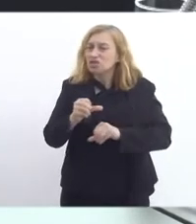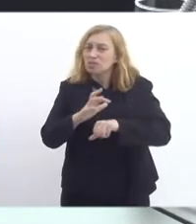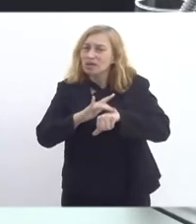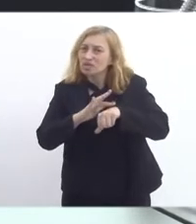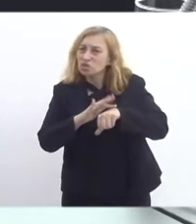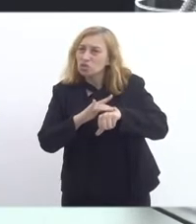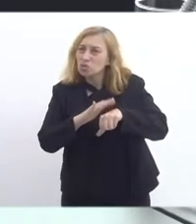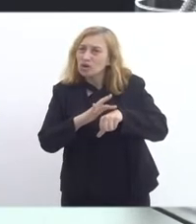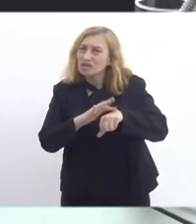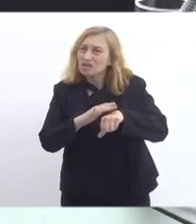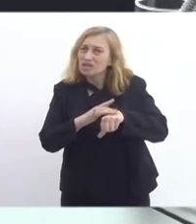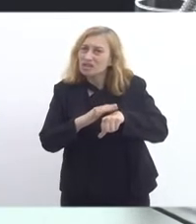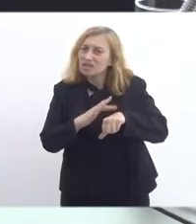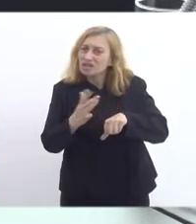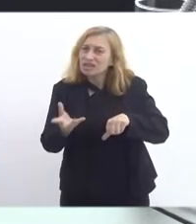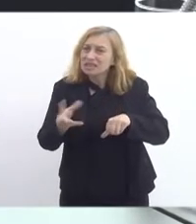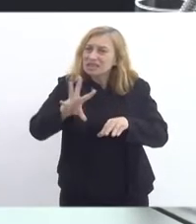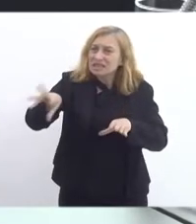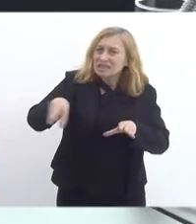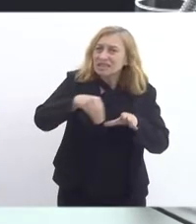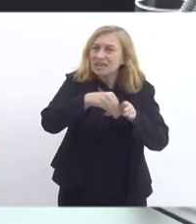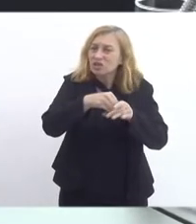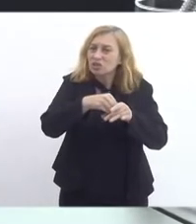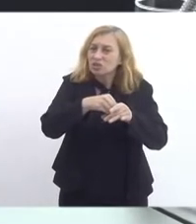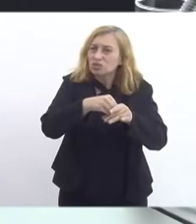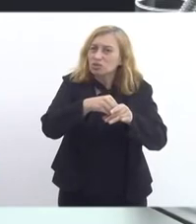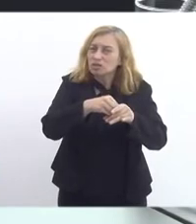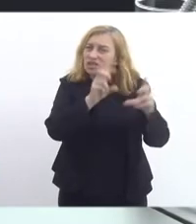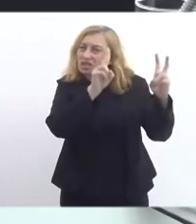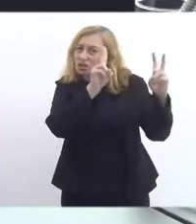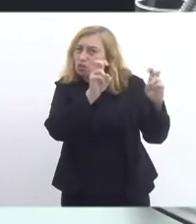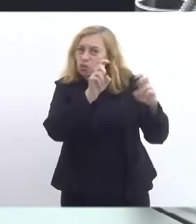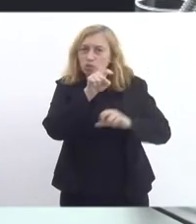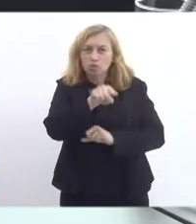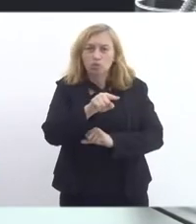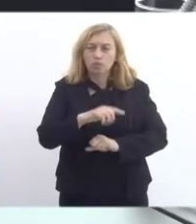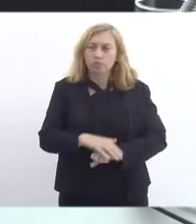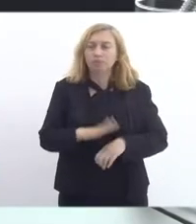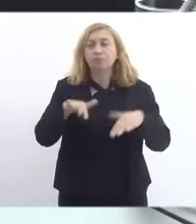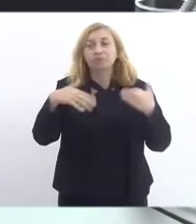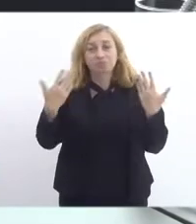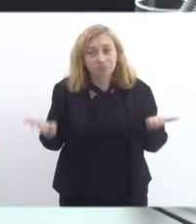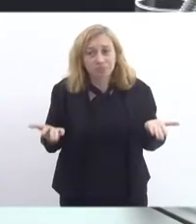doenças, né, dentro desse quesito. Então,